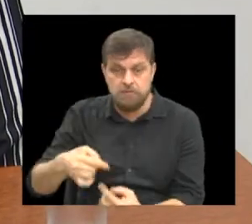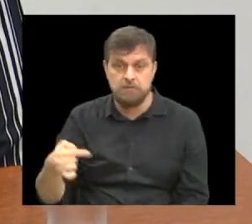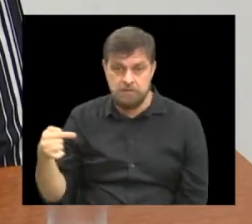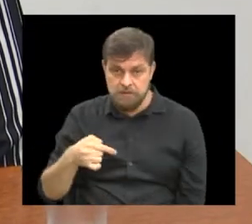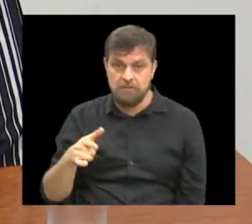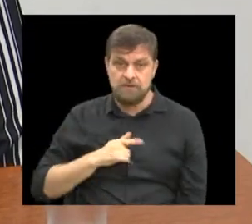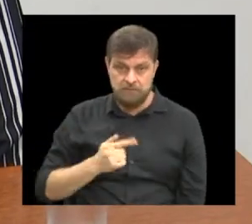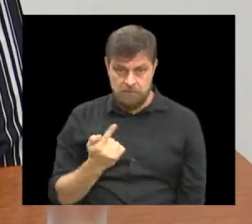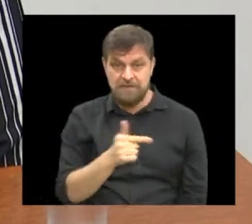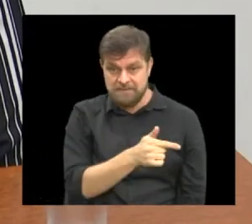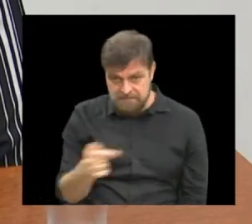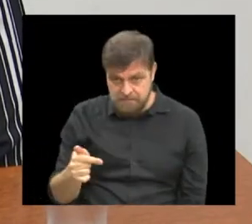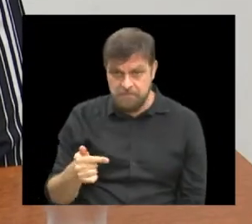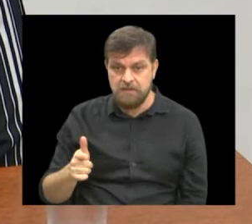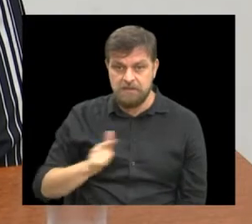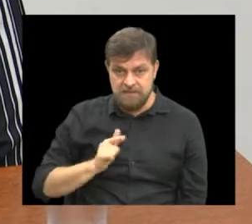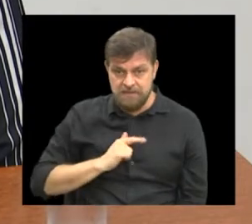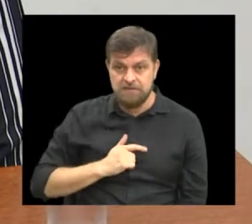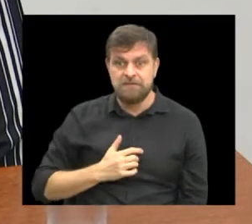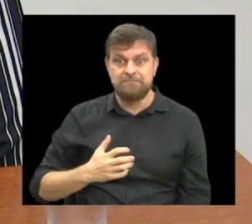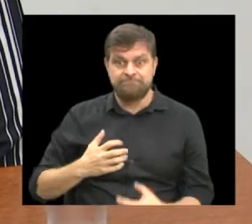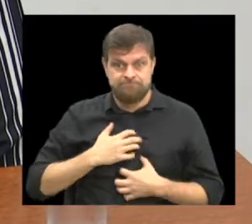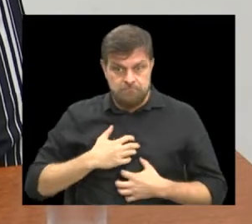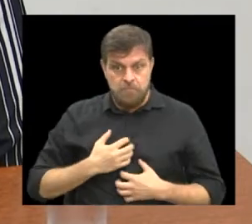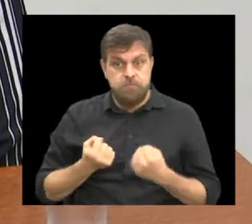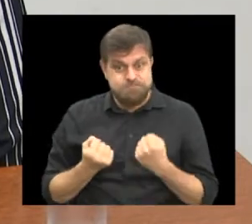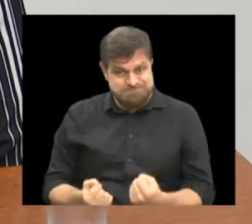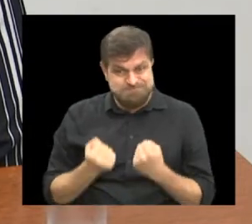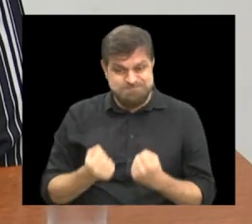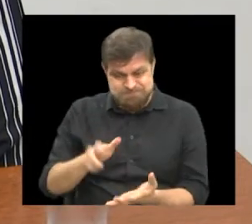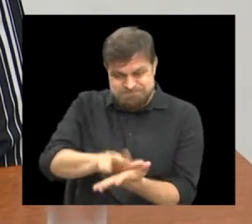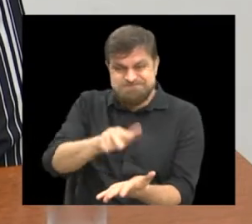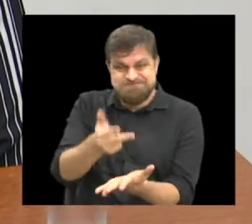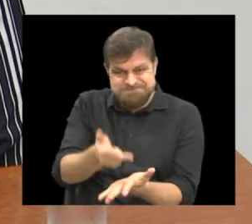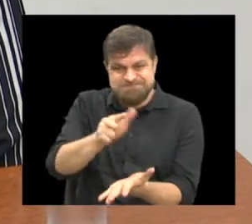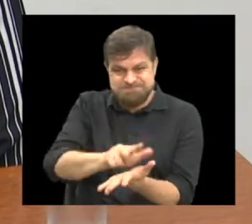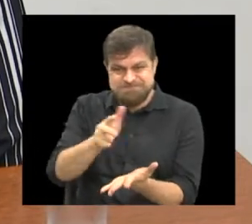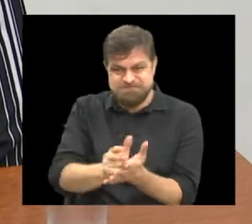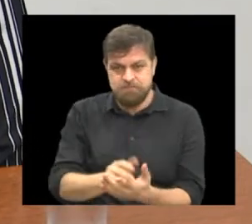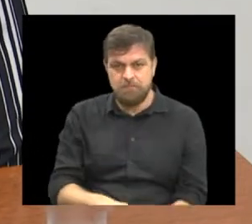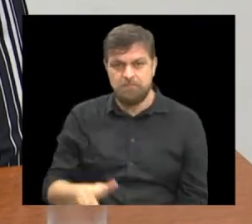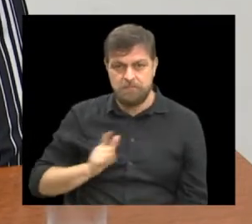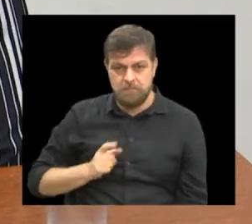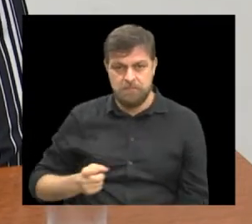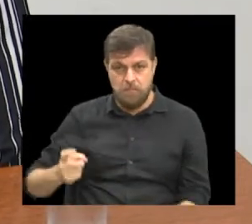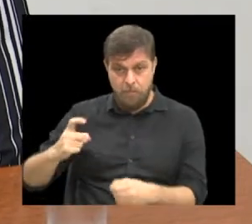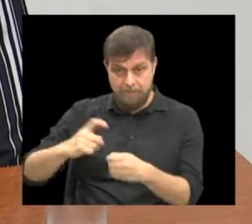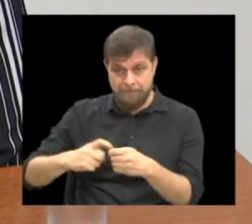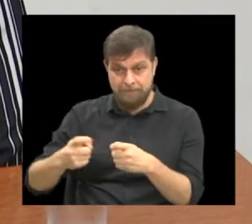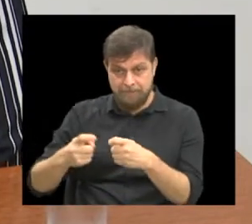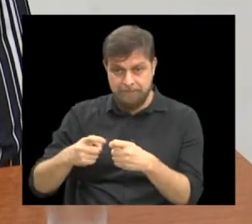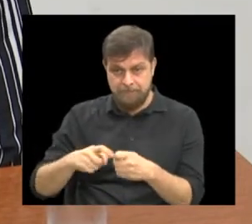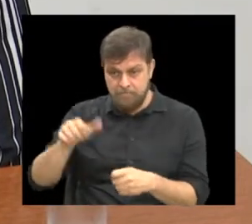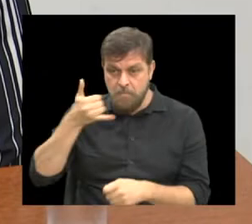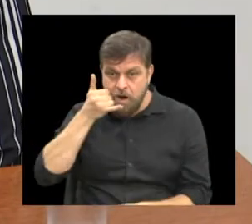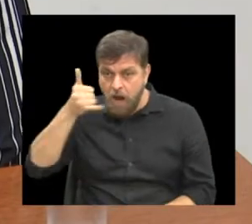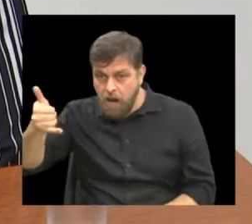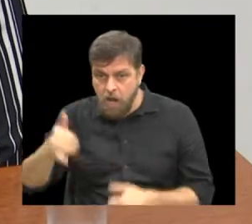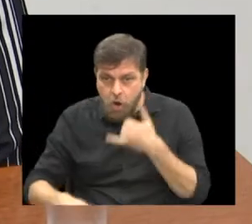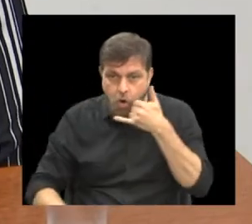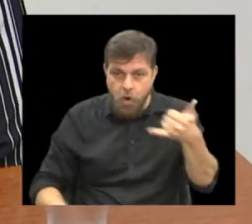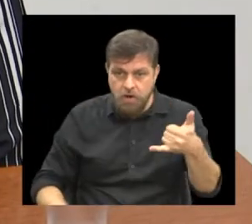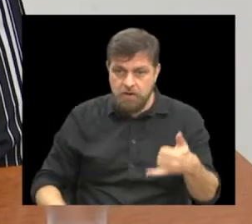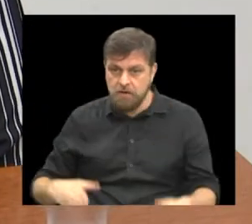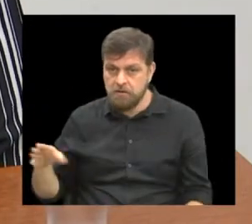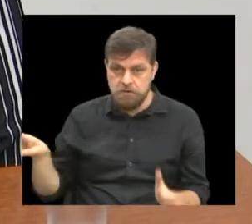essa semana teve uma menina que teve de uma forma muito grave. Então, teve que vir a Medcar. Os dois foram chamados. Os dois, né? Os dois foram chamados. A Medcar